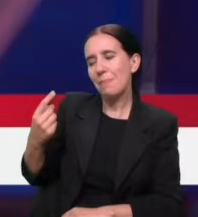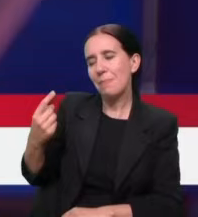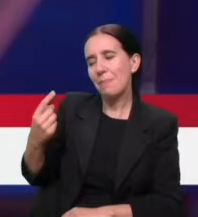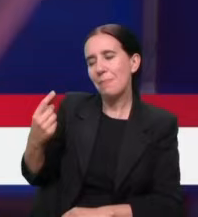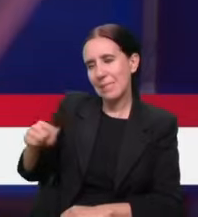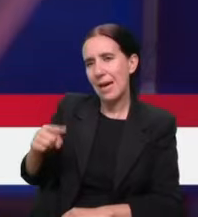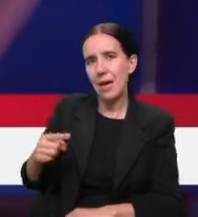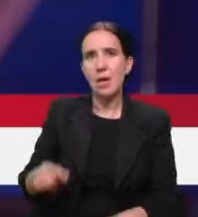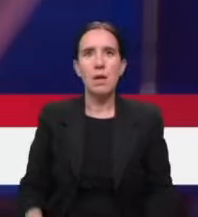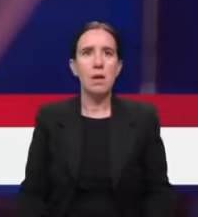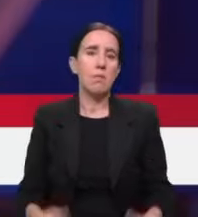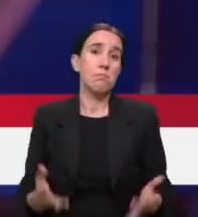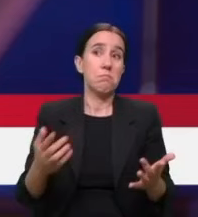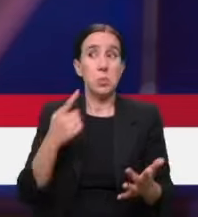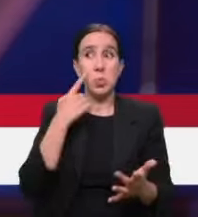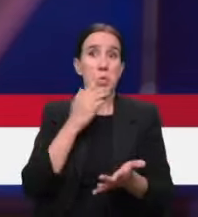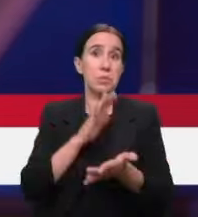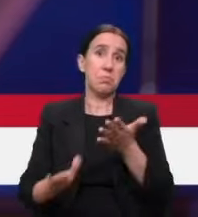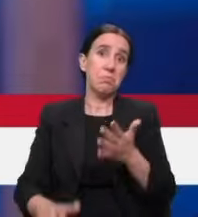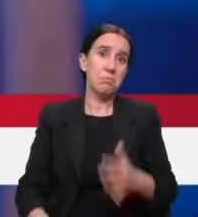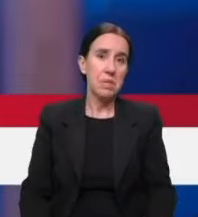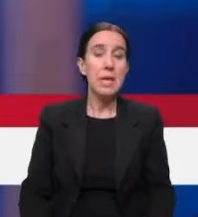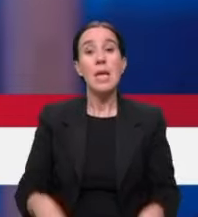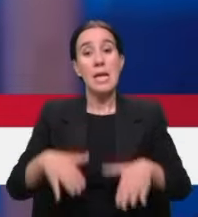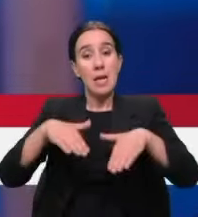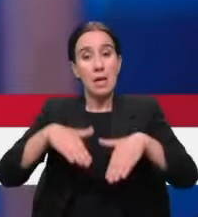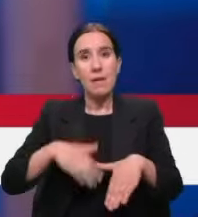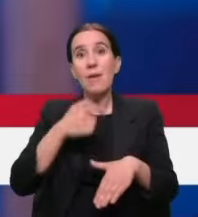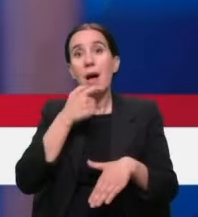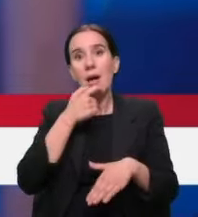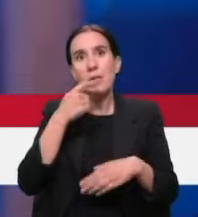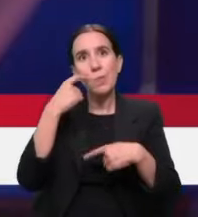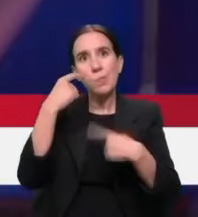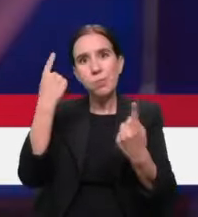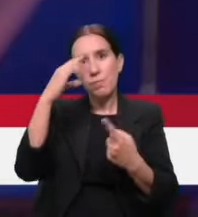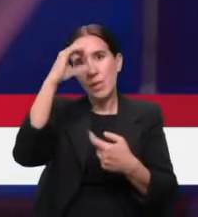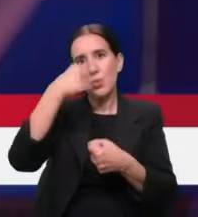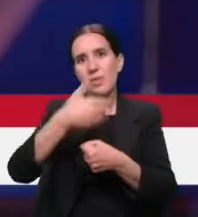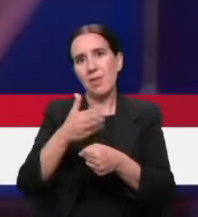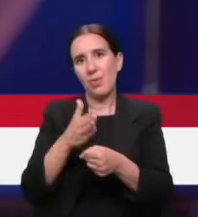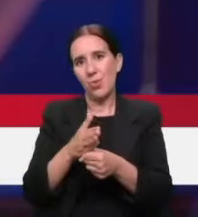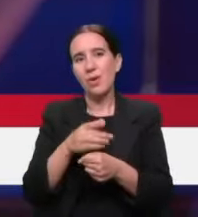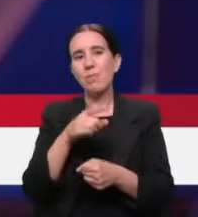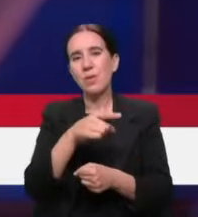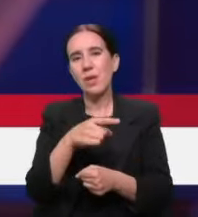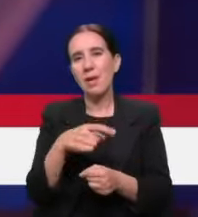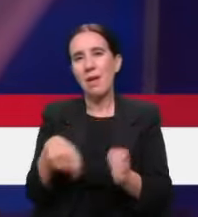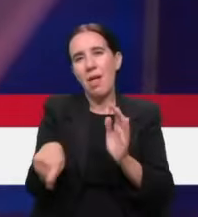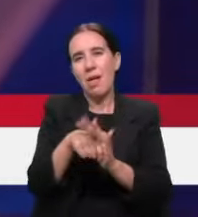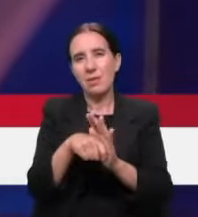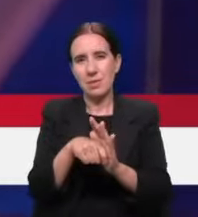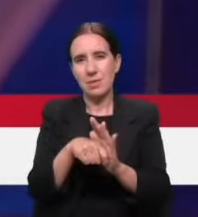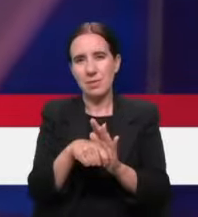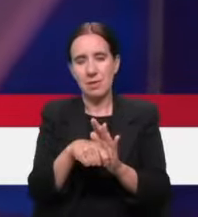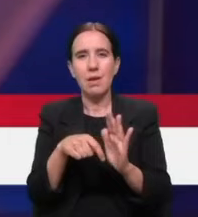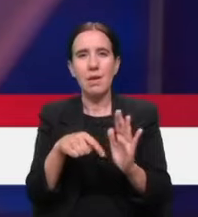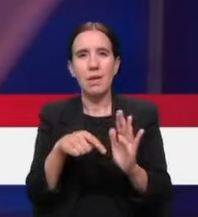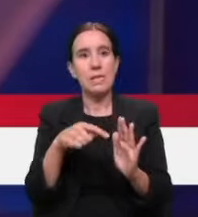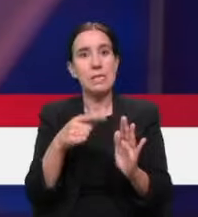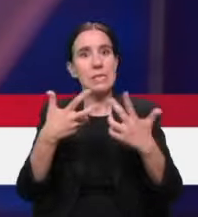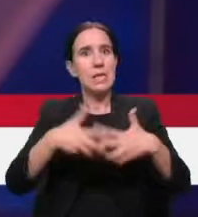greves. Isso é verdade. Não conheço nenhuma. Só se fazem greves no setor público porque é uma arma de arremesso do terrorismo